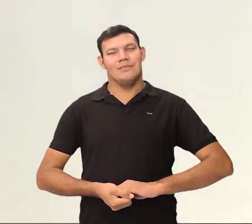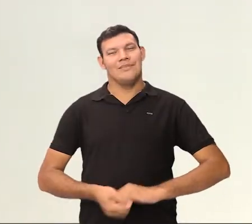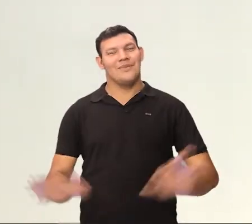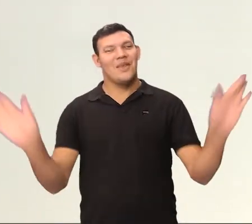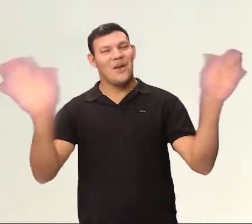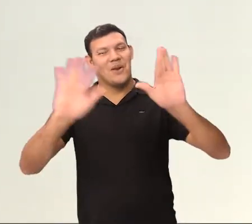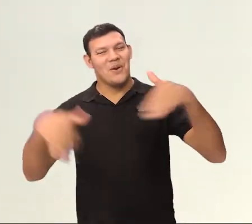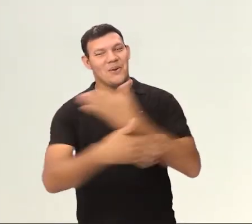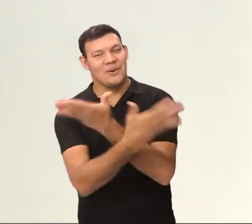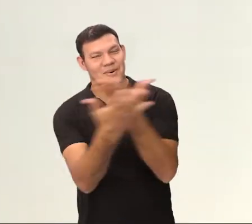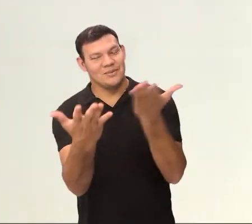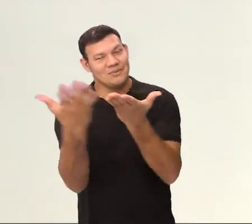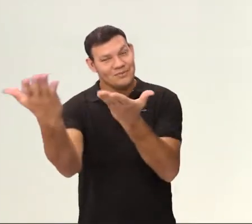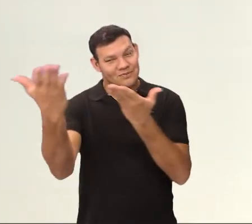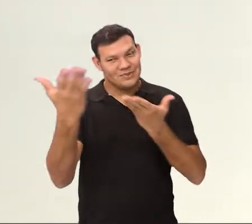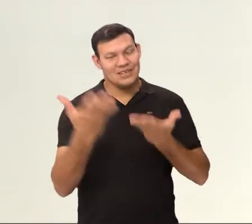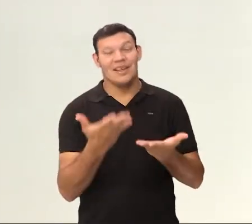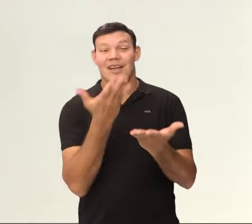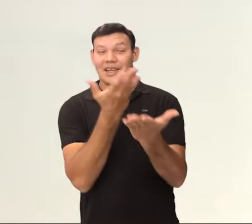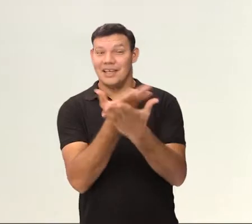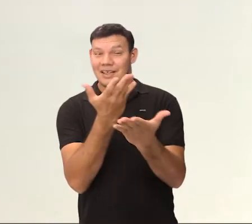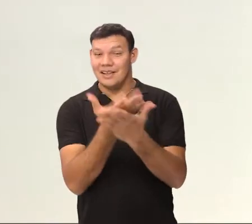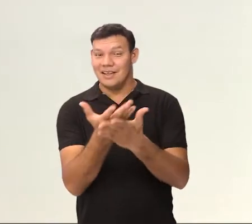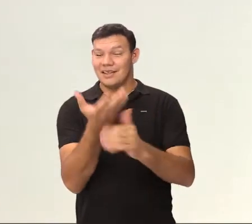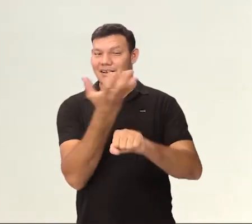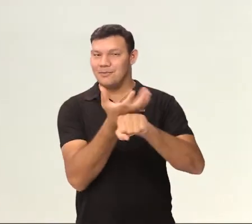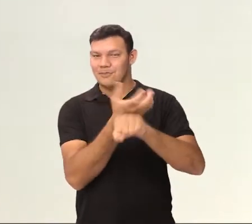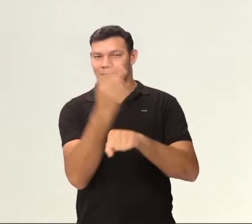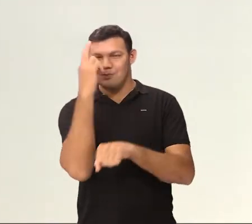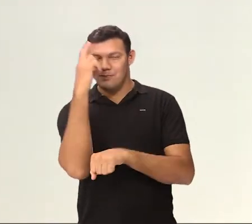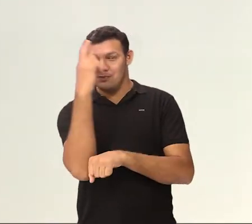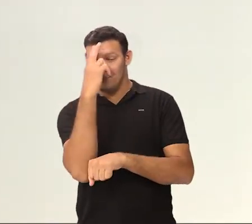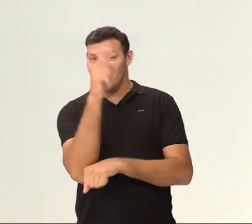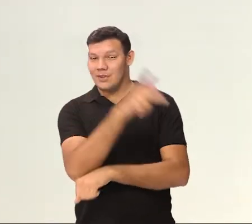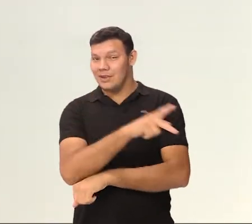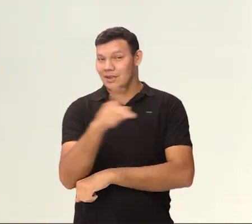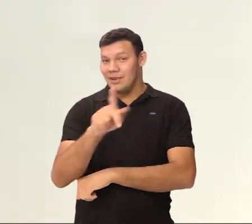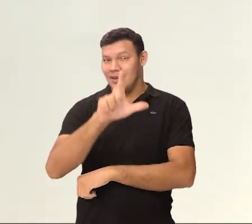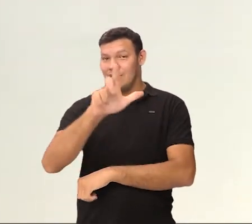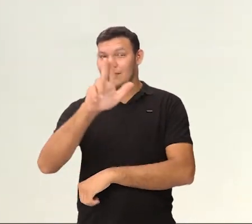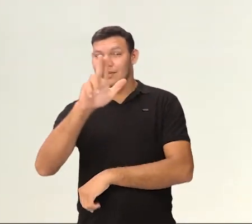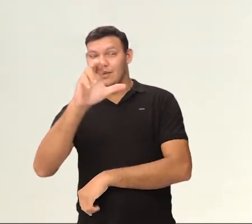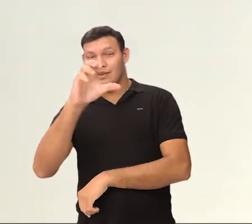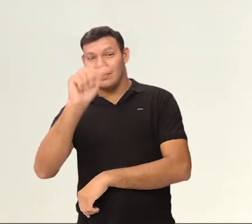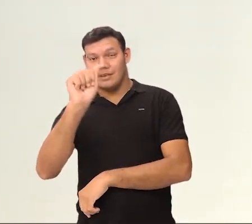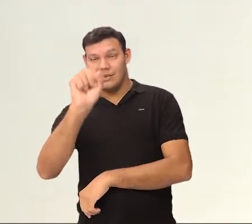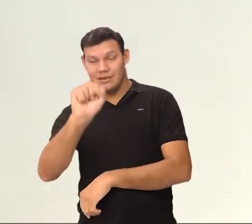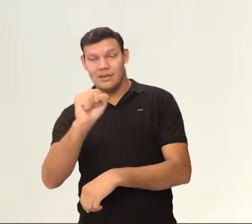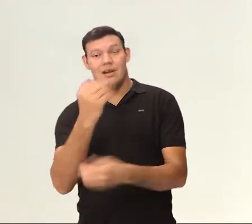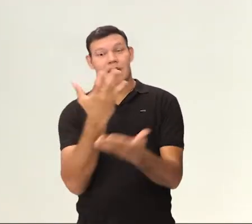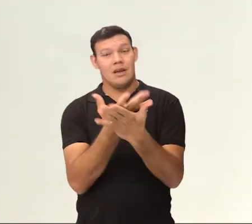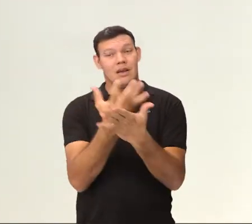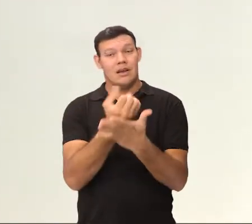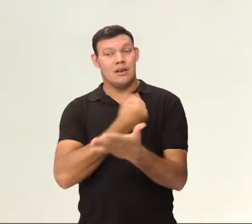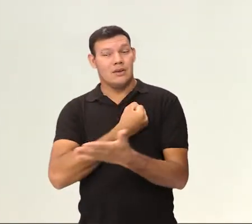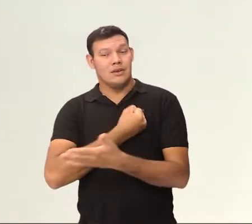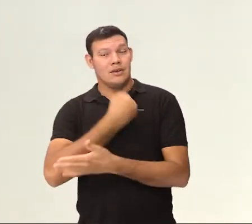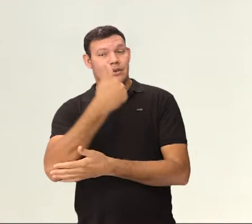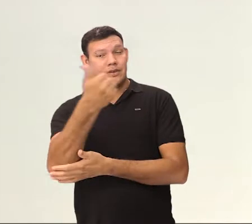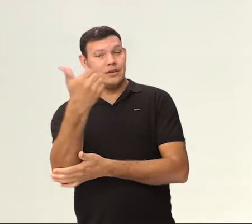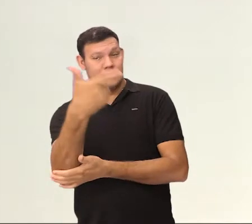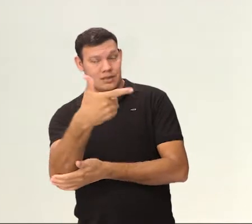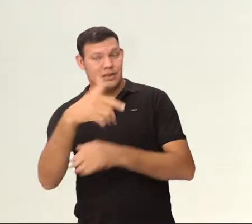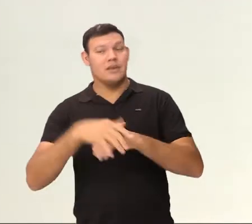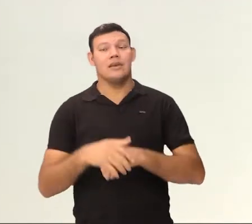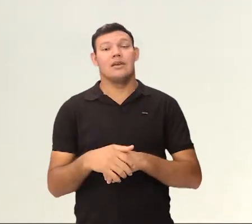Oi, oi, galerinha, sejam muito bem-vindos a mais uma aula de História. Eu sou o professor Lucas e já estamos na nossa 12ª aula para o sexto